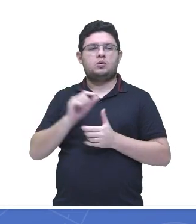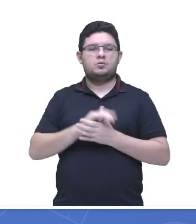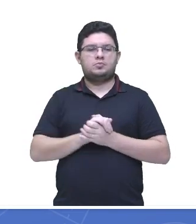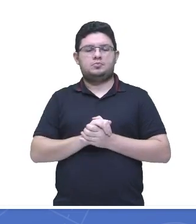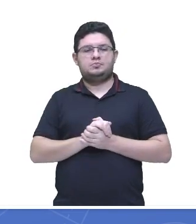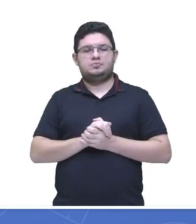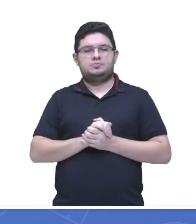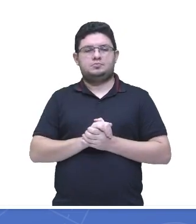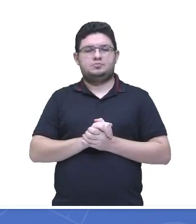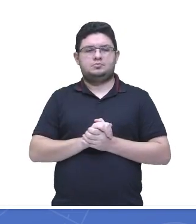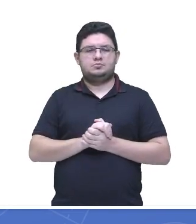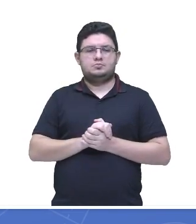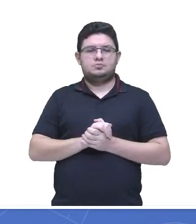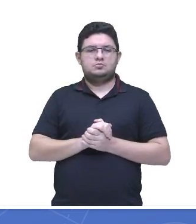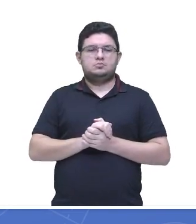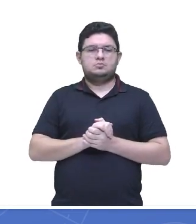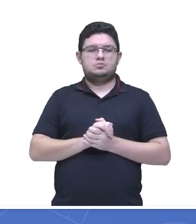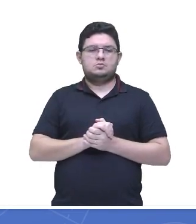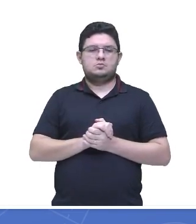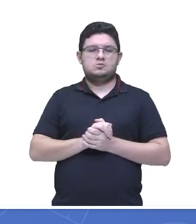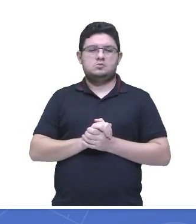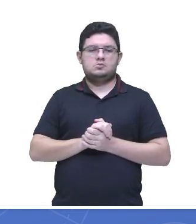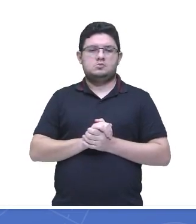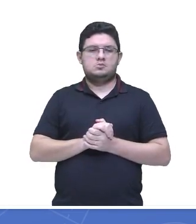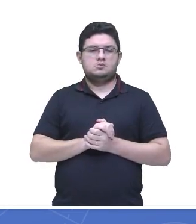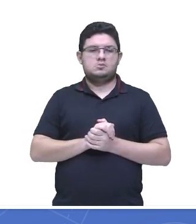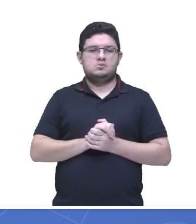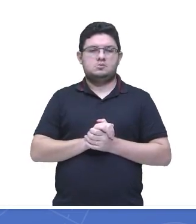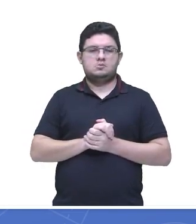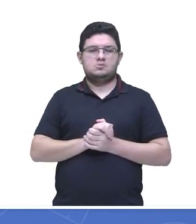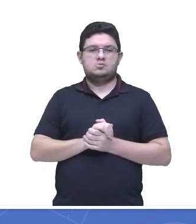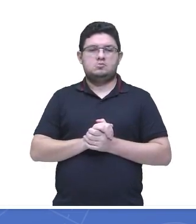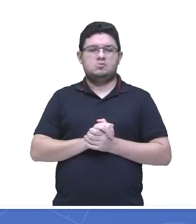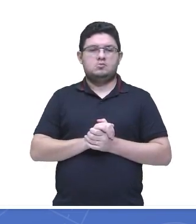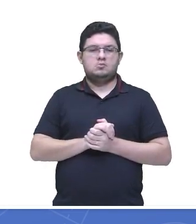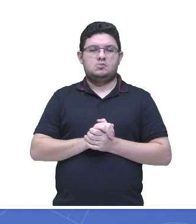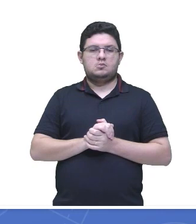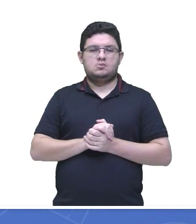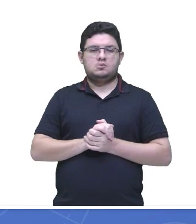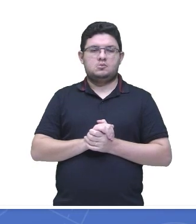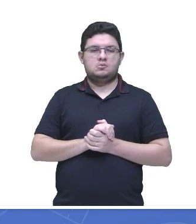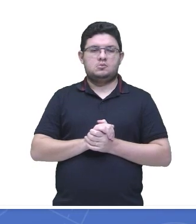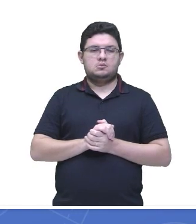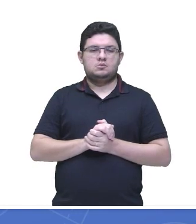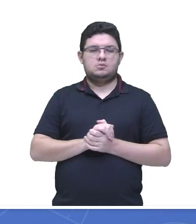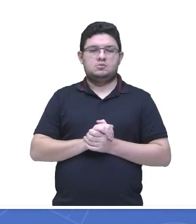ele significa algo diferente, tá bom? Vejam comigo, let's go.